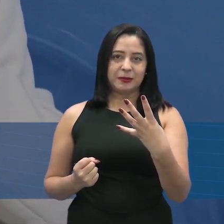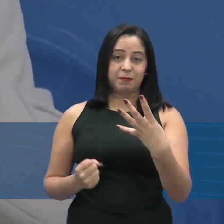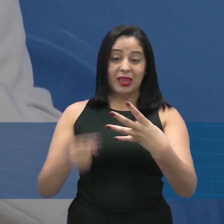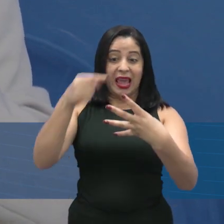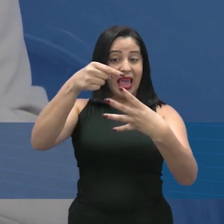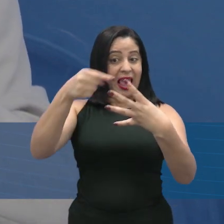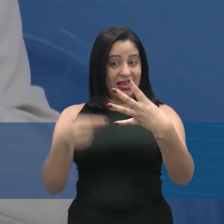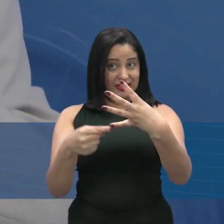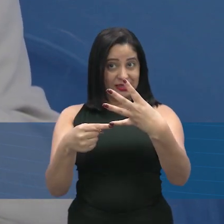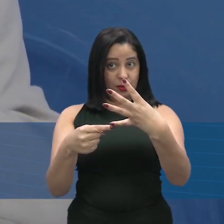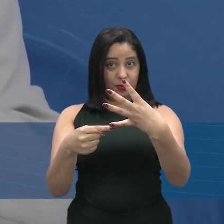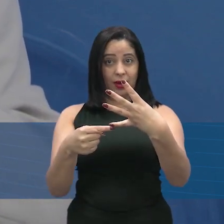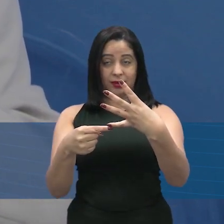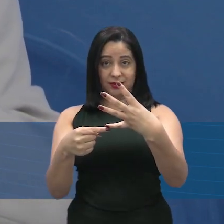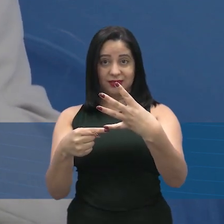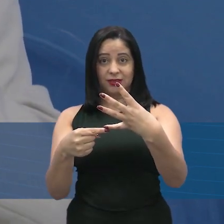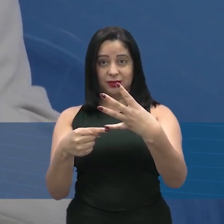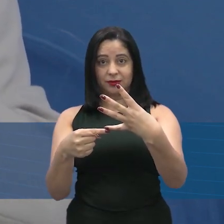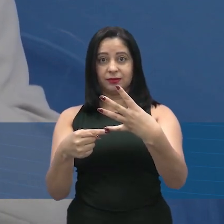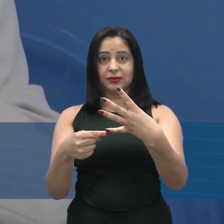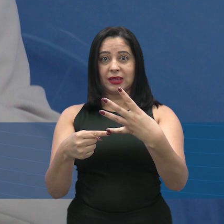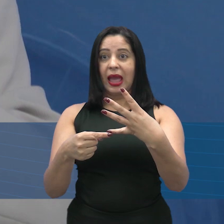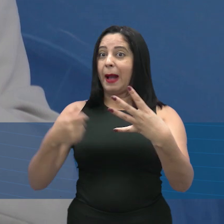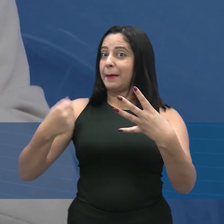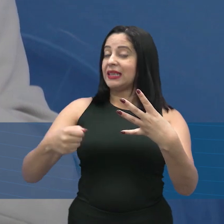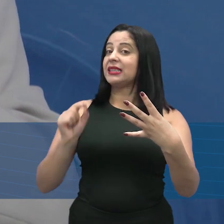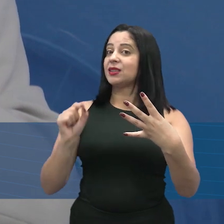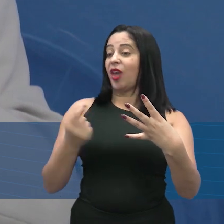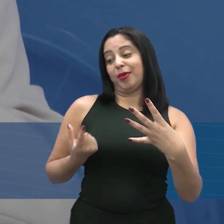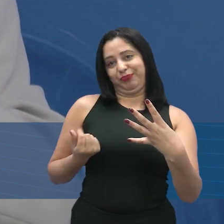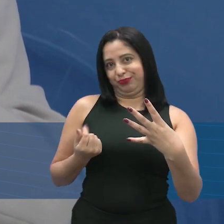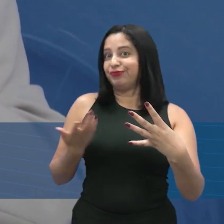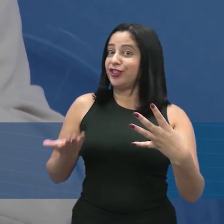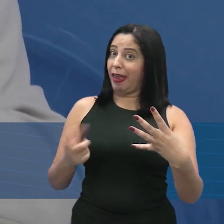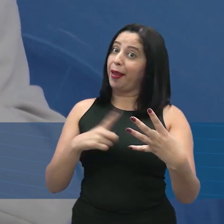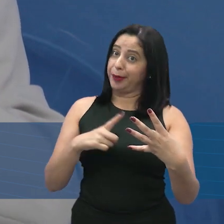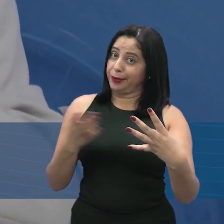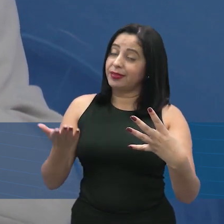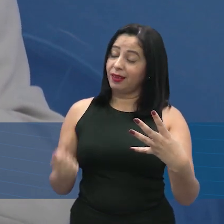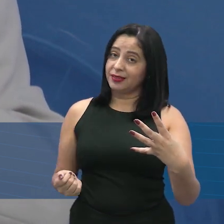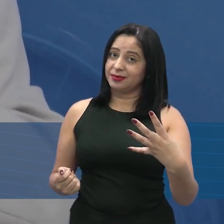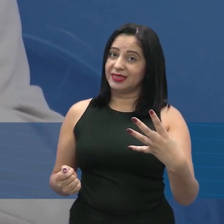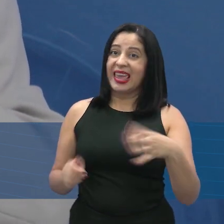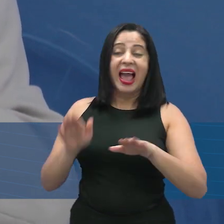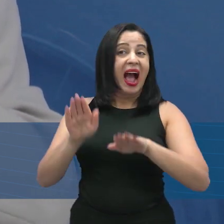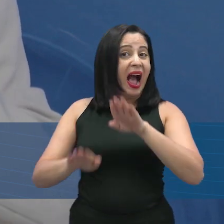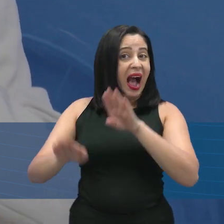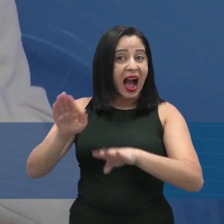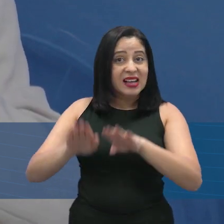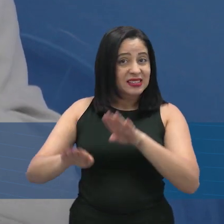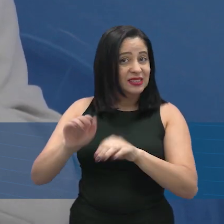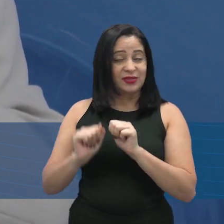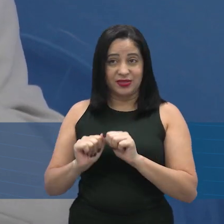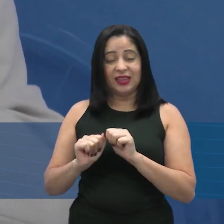Esses 4 itens precisam de recurso. E muitas vezes de forma não